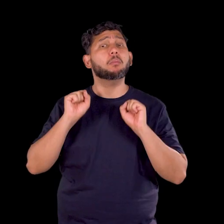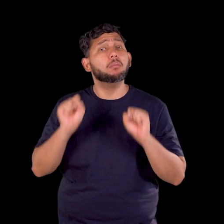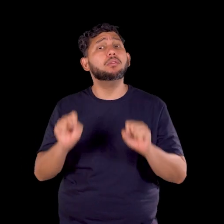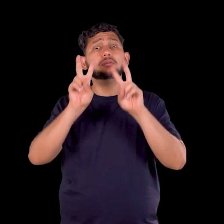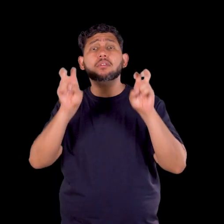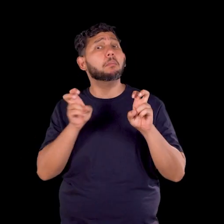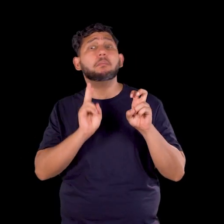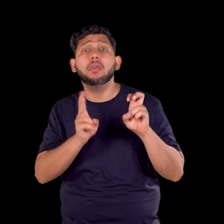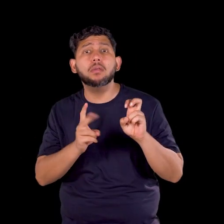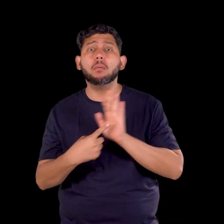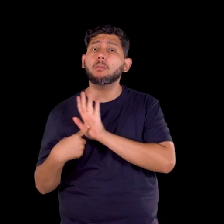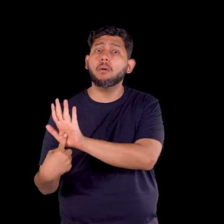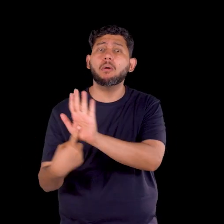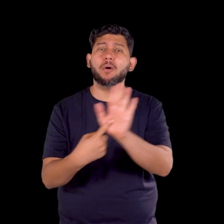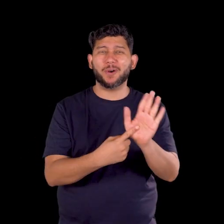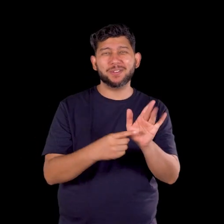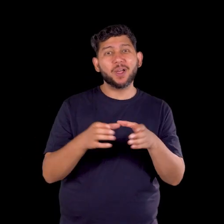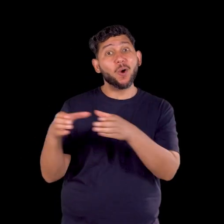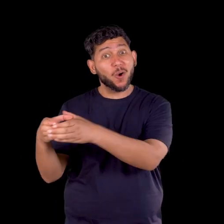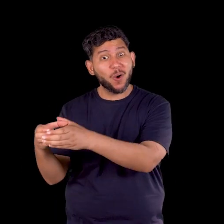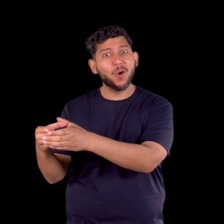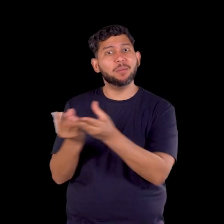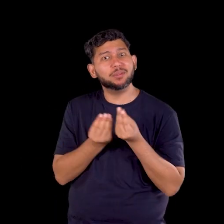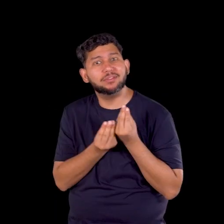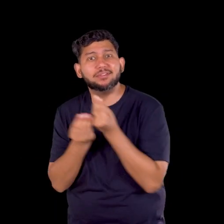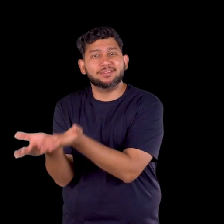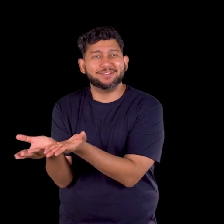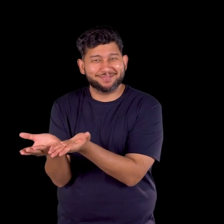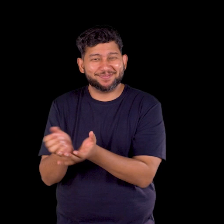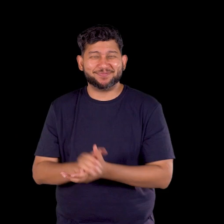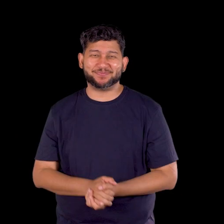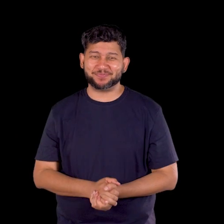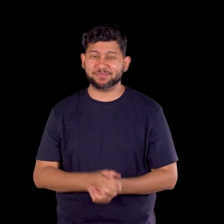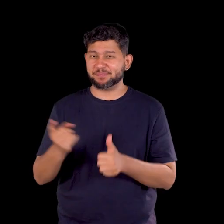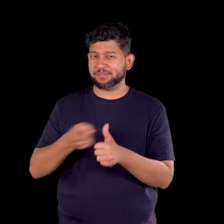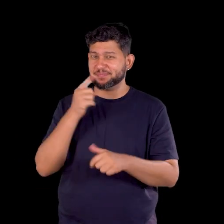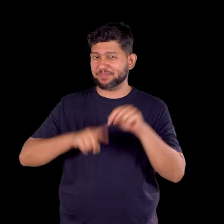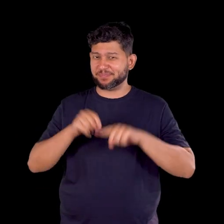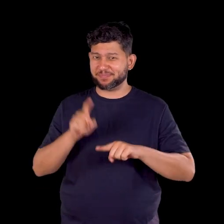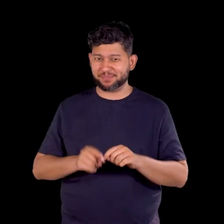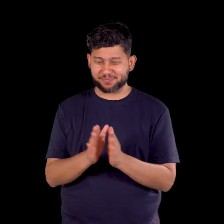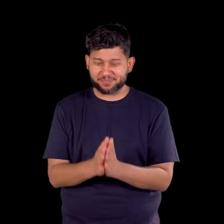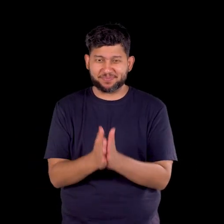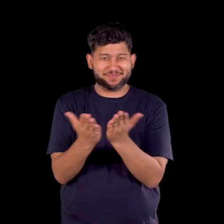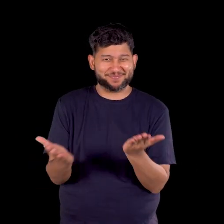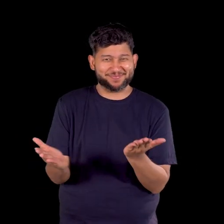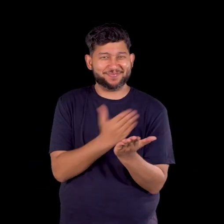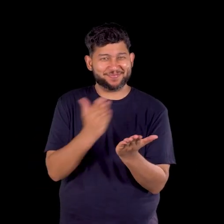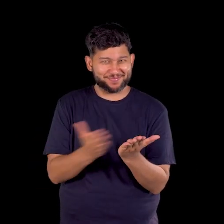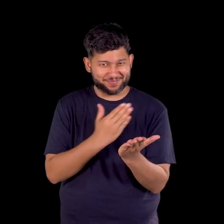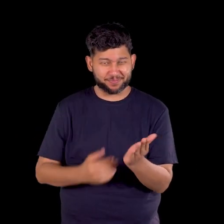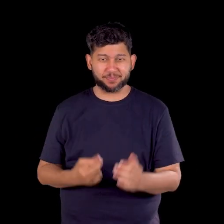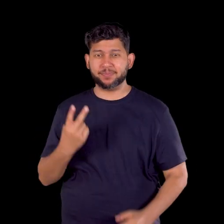tema e os leva até as comunidades atendidas. O primeiro material é o livro. Publicado